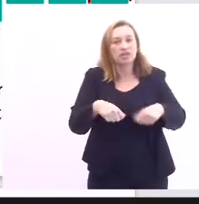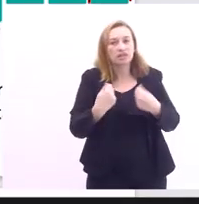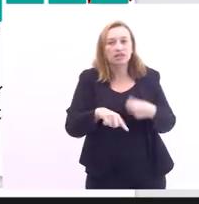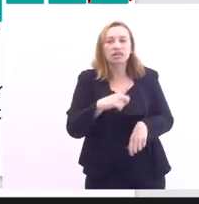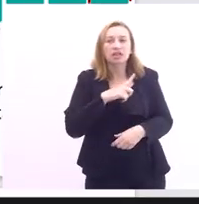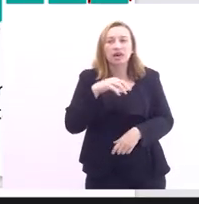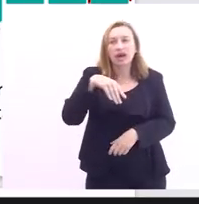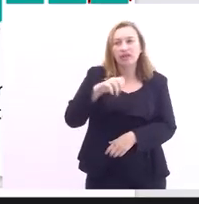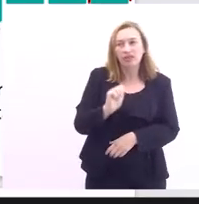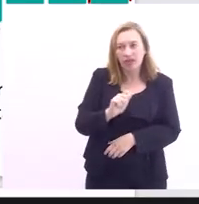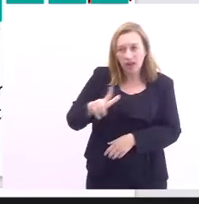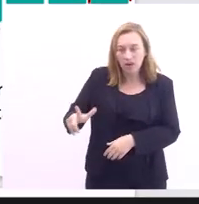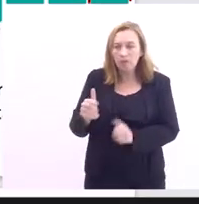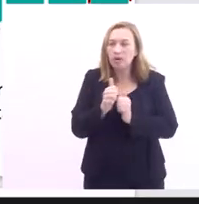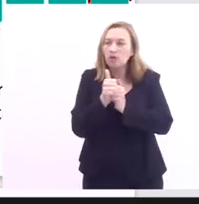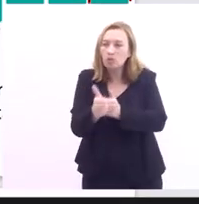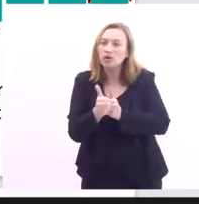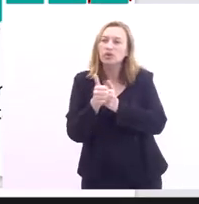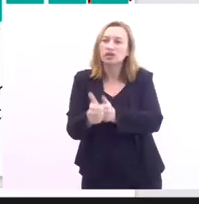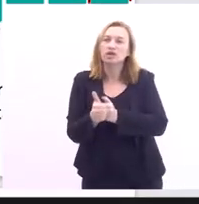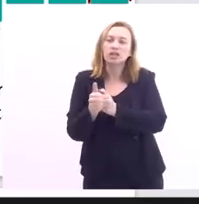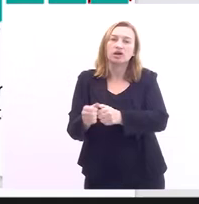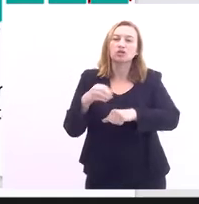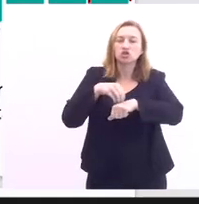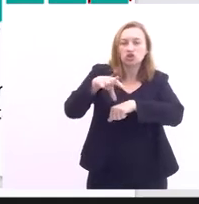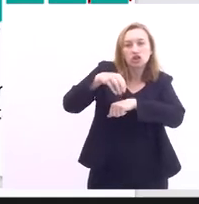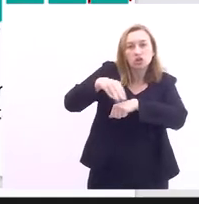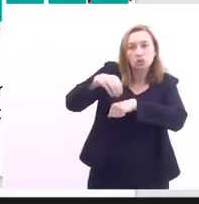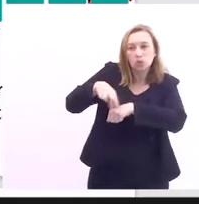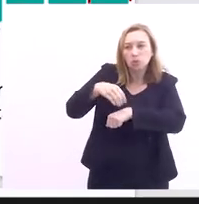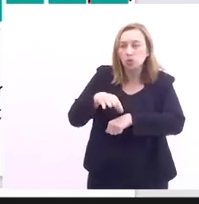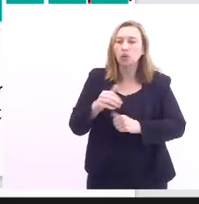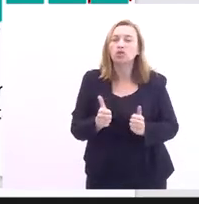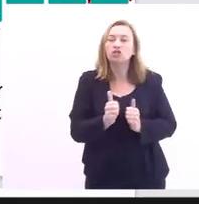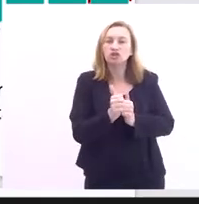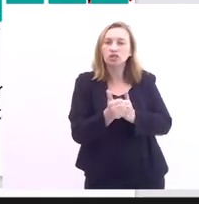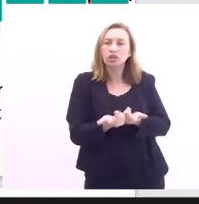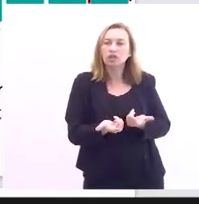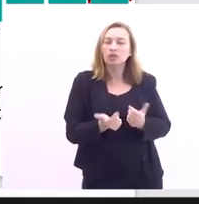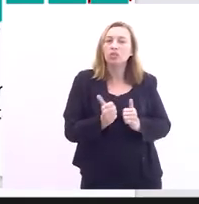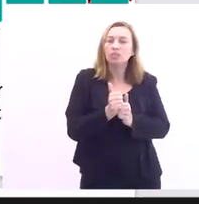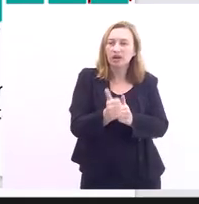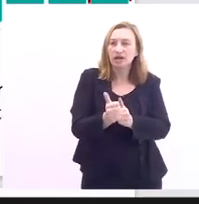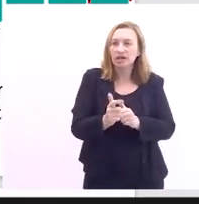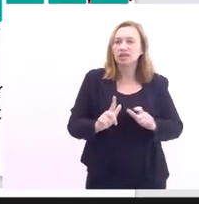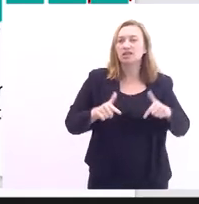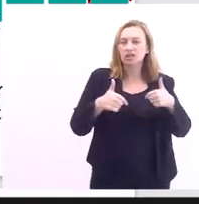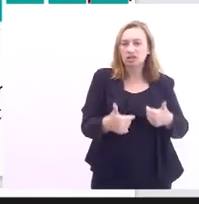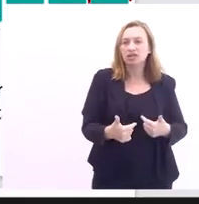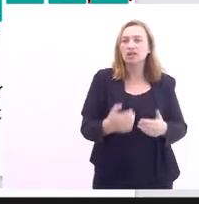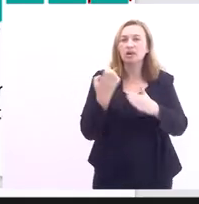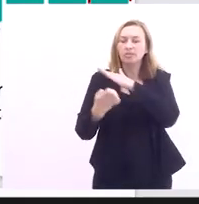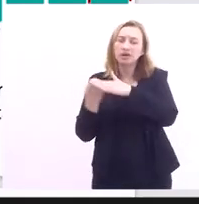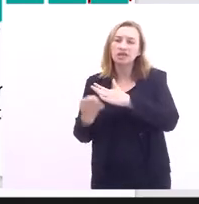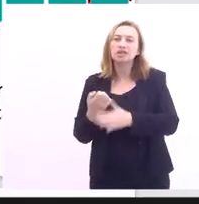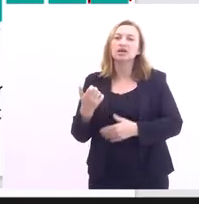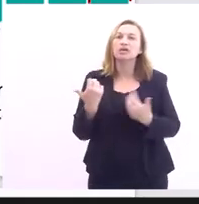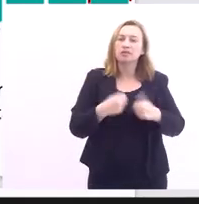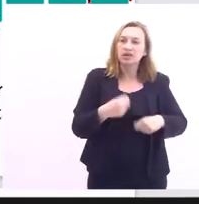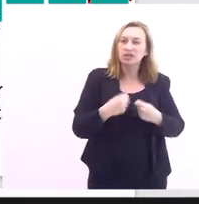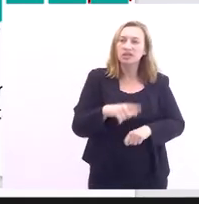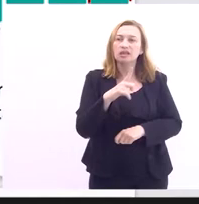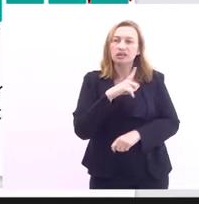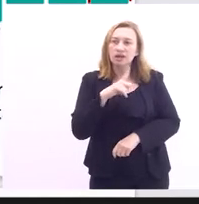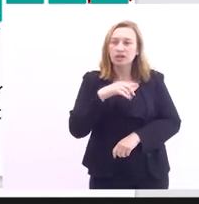da ANEEL, para acompanhar esse indicador, para acompanhar essas ações que a empresa vai precisar tomar nesse ano,